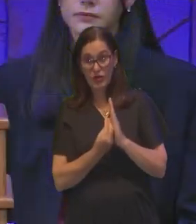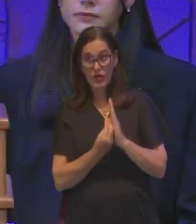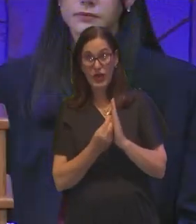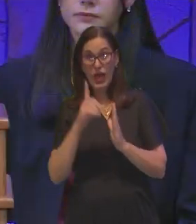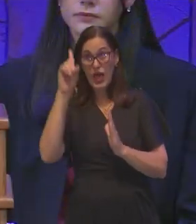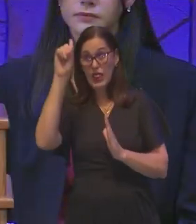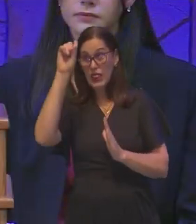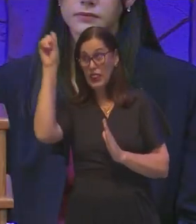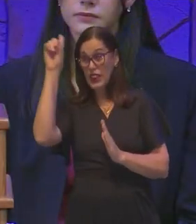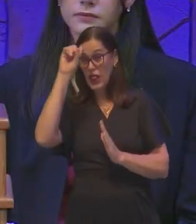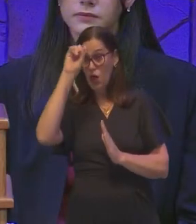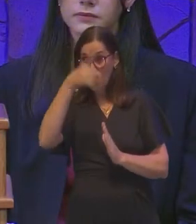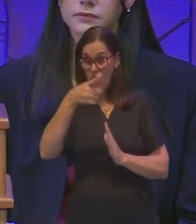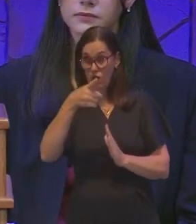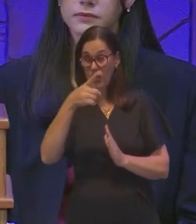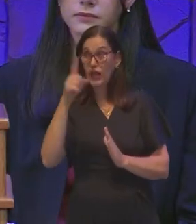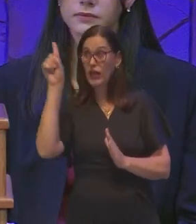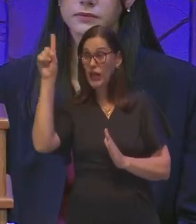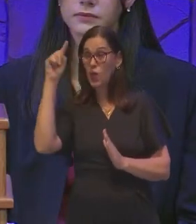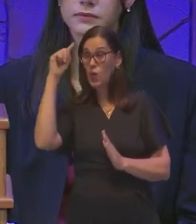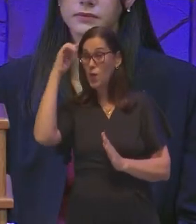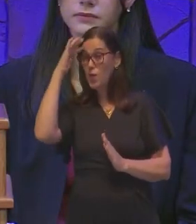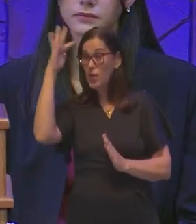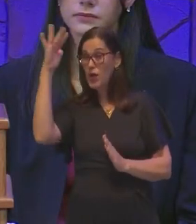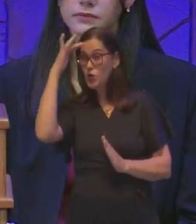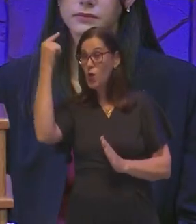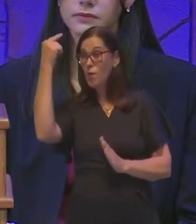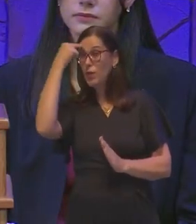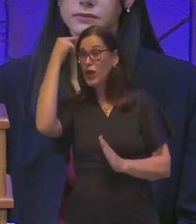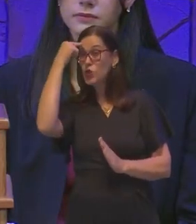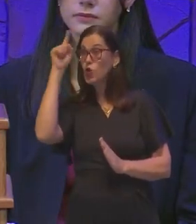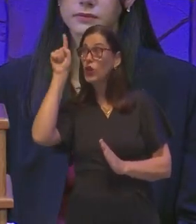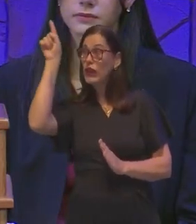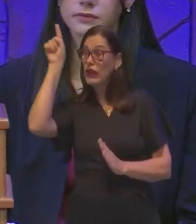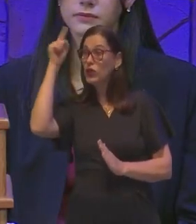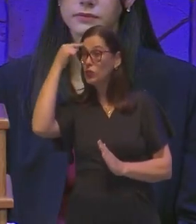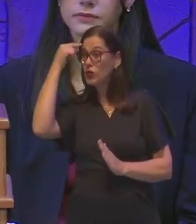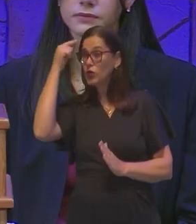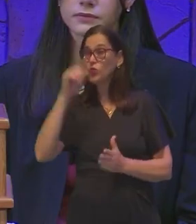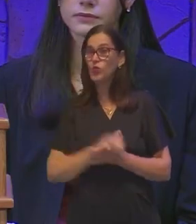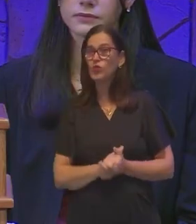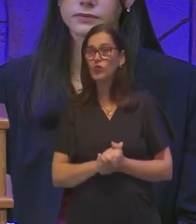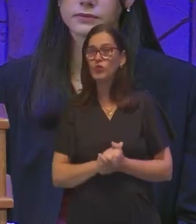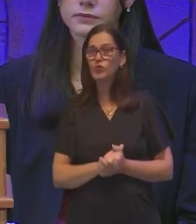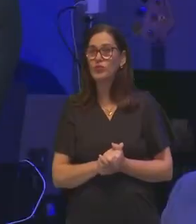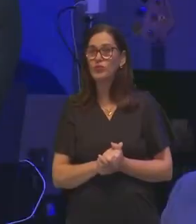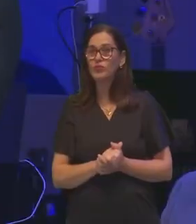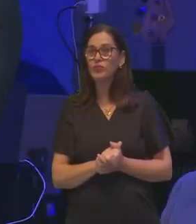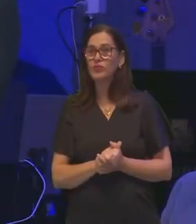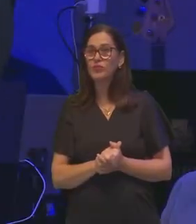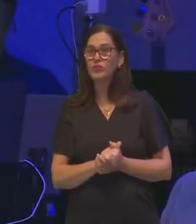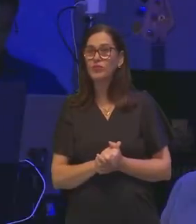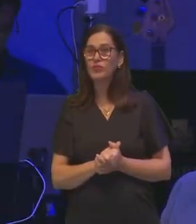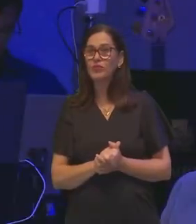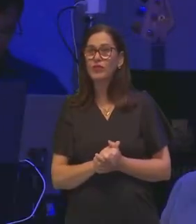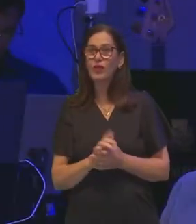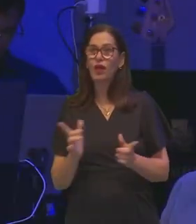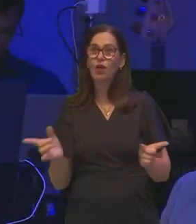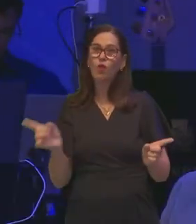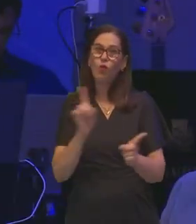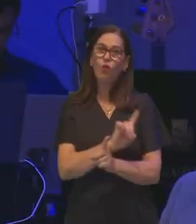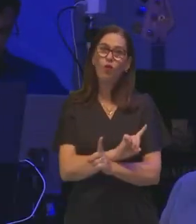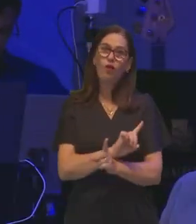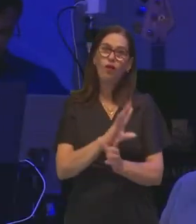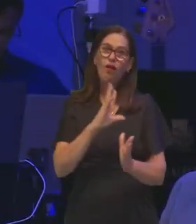por Deus, a igreja idealizada por Deus. Em contrapartida, nós temos a igreja